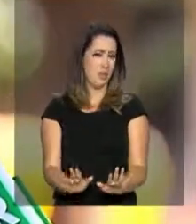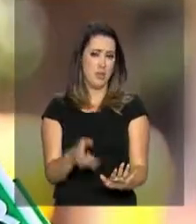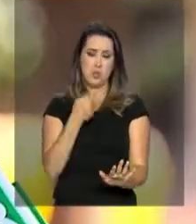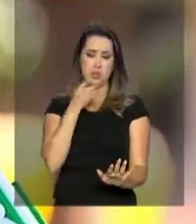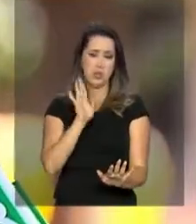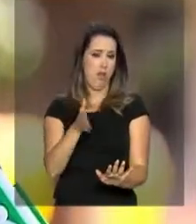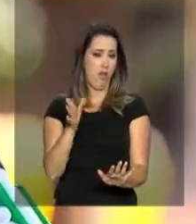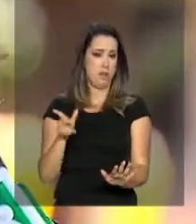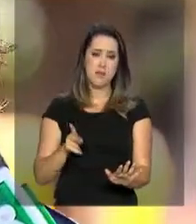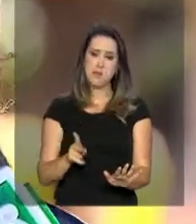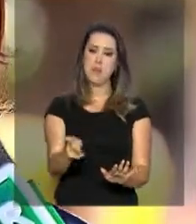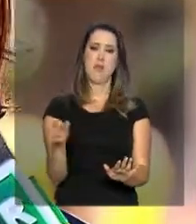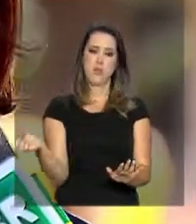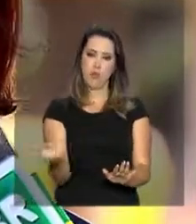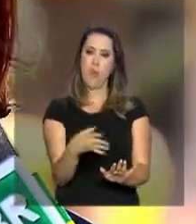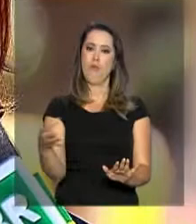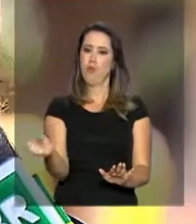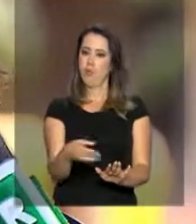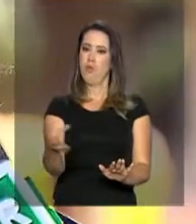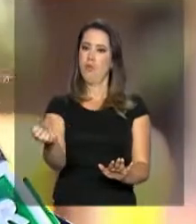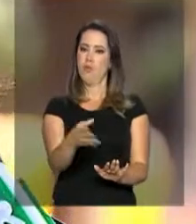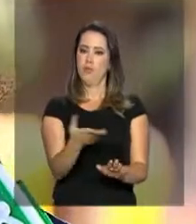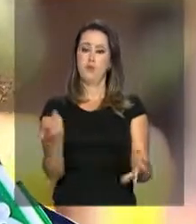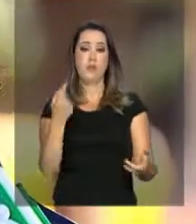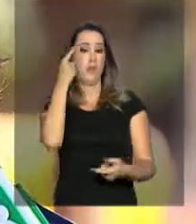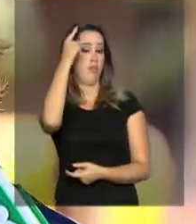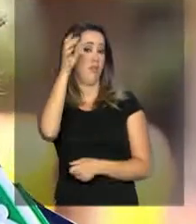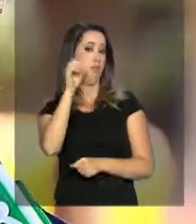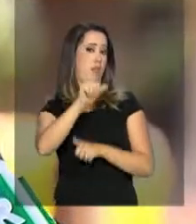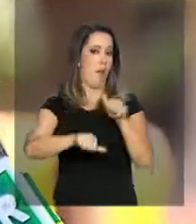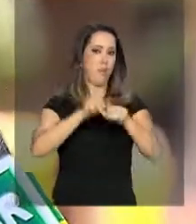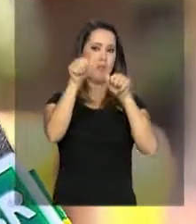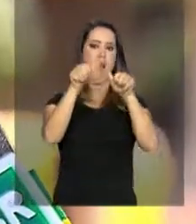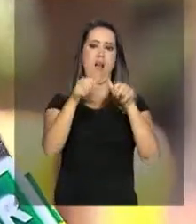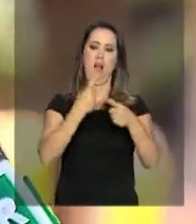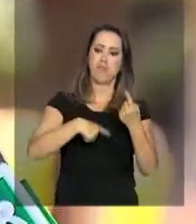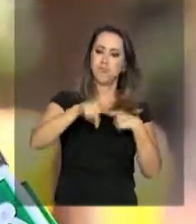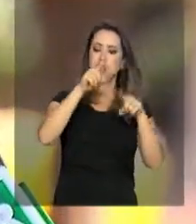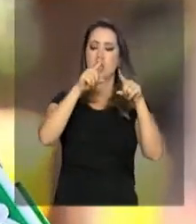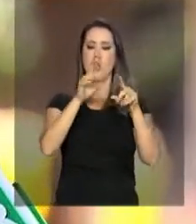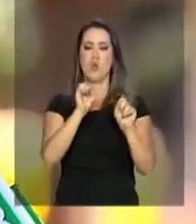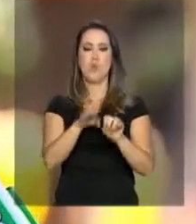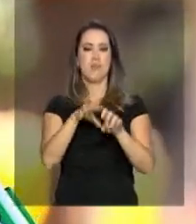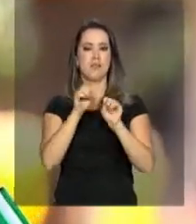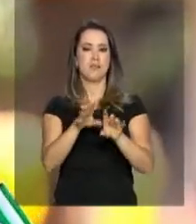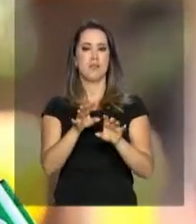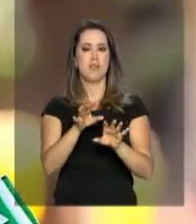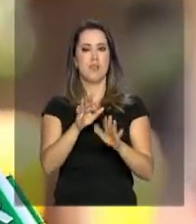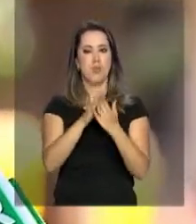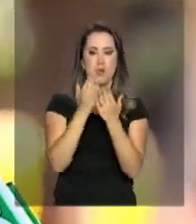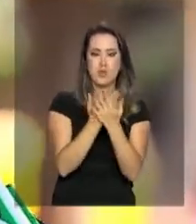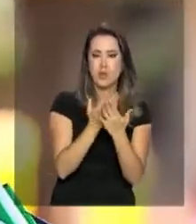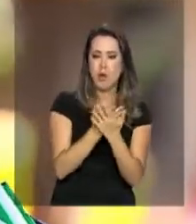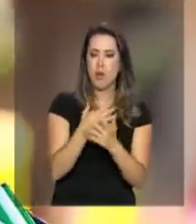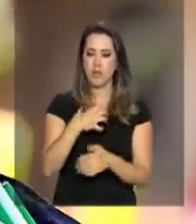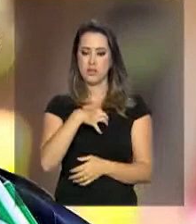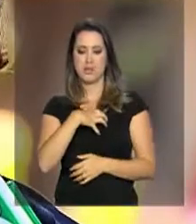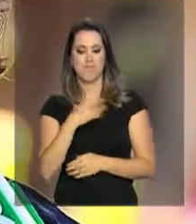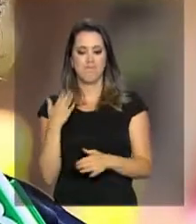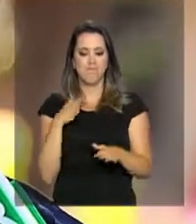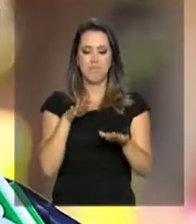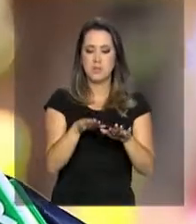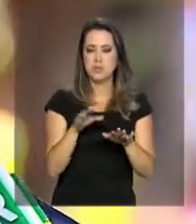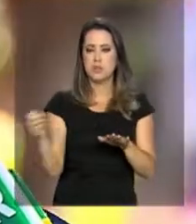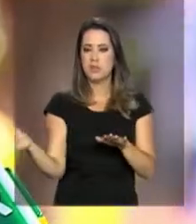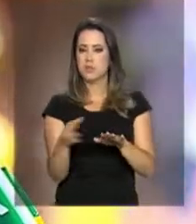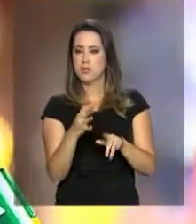nós temos um mundo novo a idéia é adequar a educação adequar os processos da escola para que esse aluno de fato se sinta inserido nesse